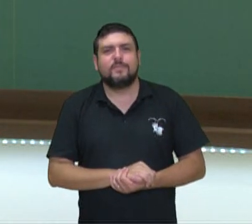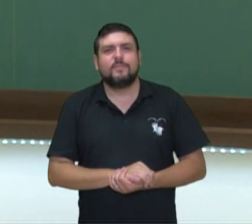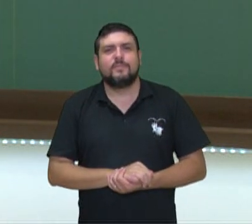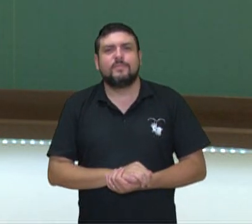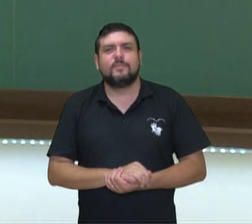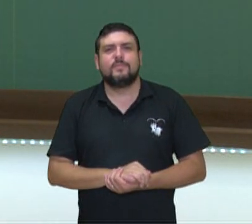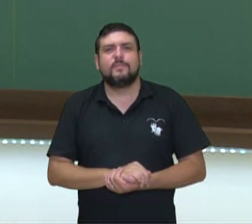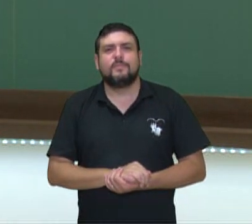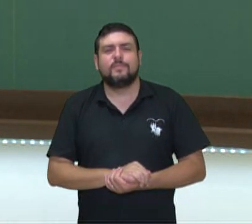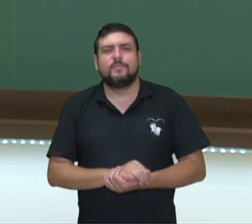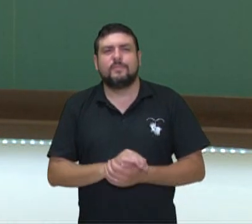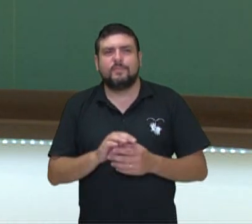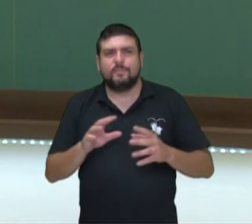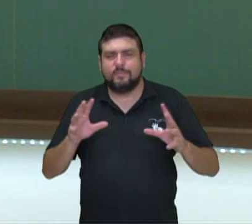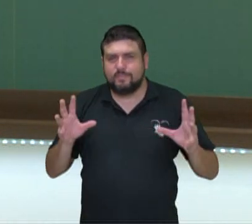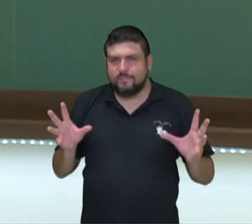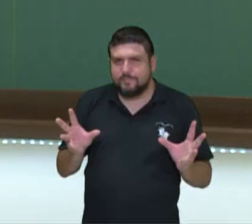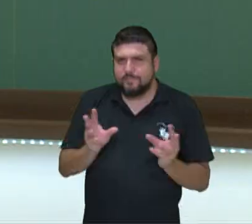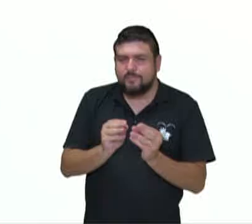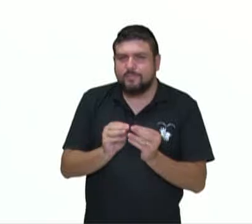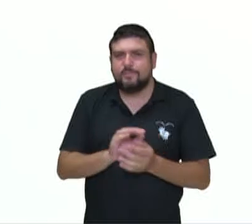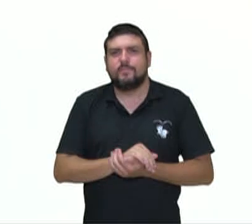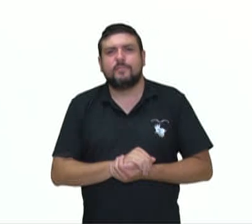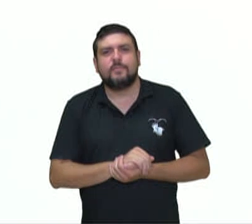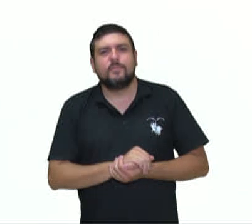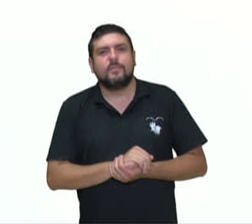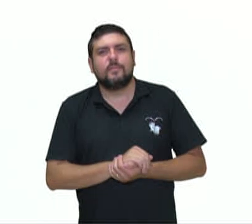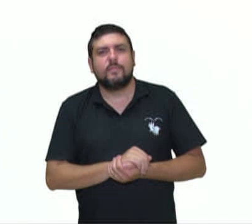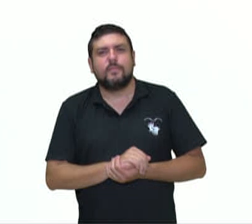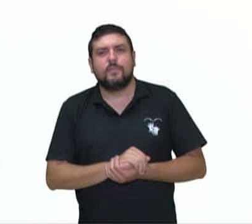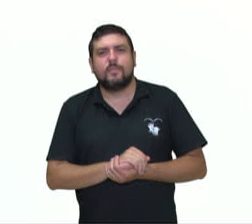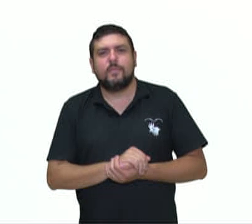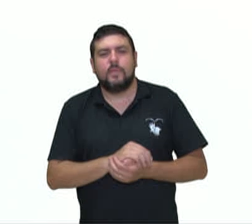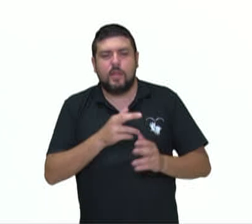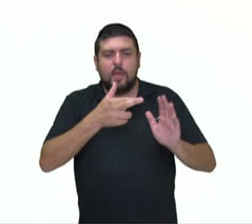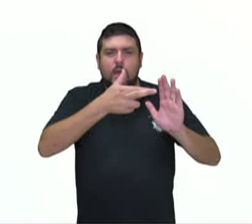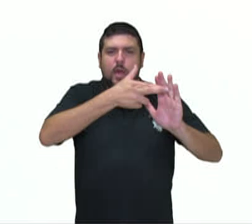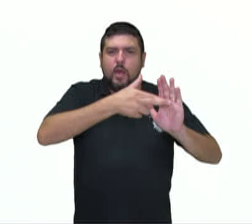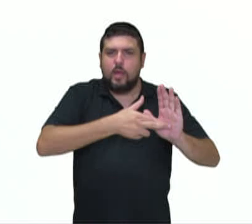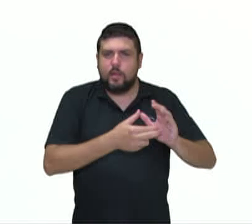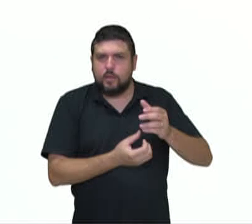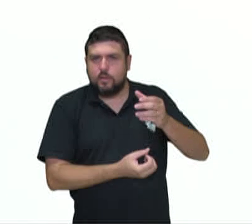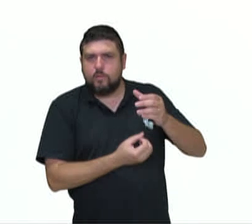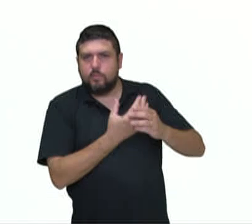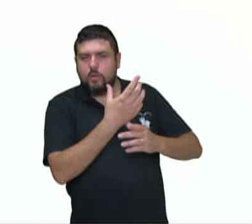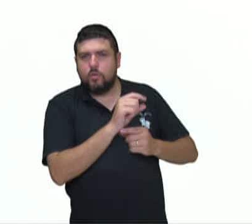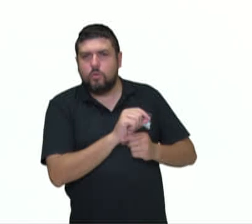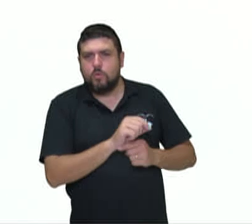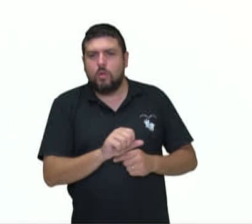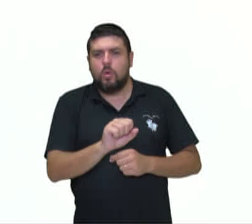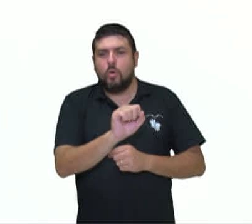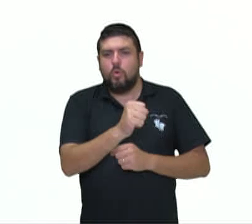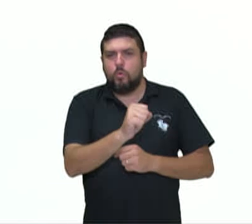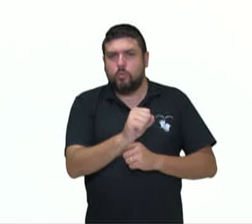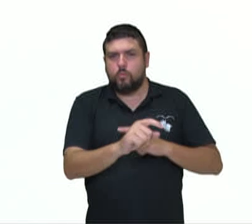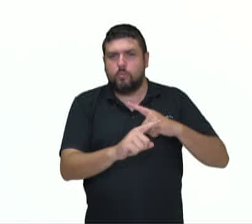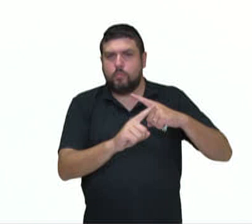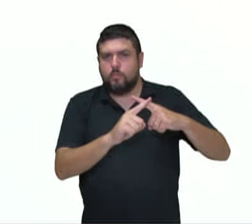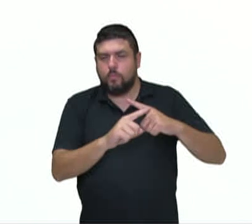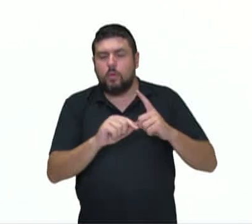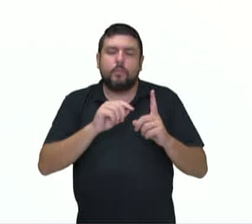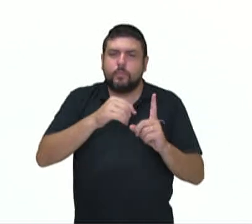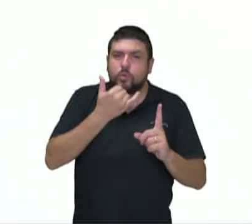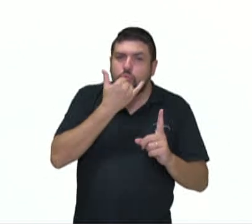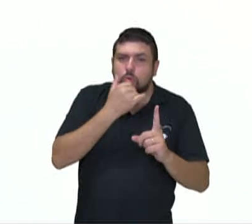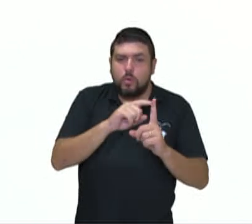Retomando aqui o que nós fizemos, resumindo, a lei de formação dessa função é 8 mais